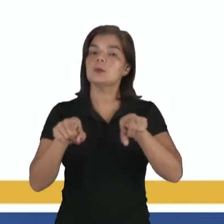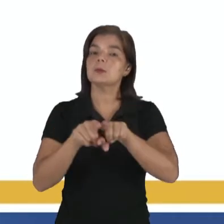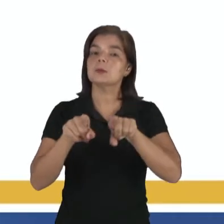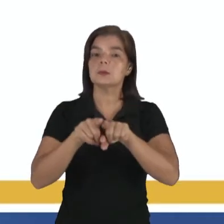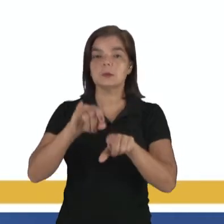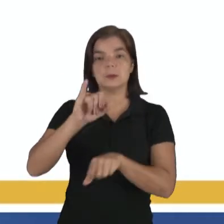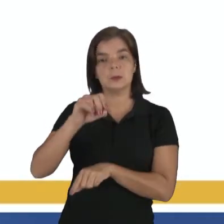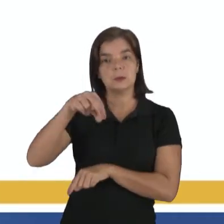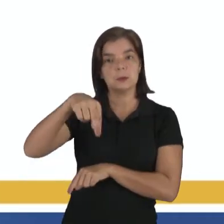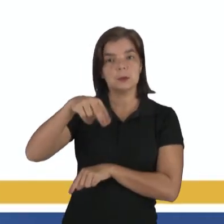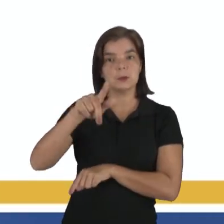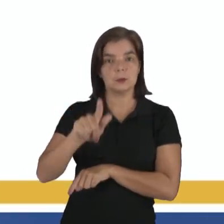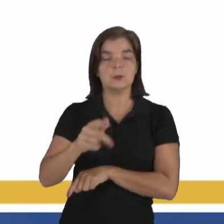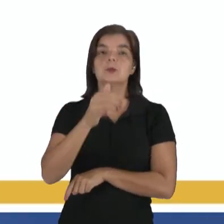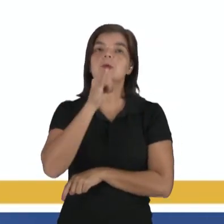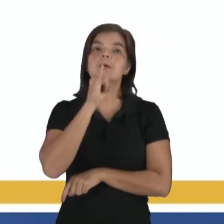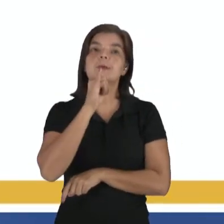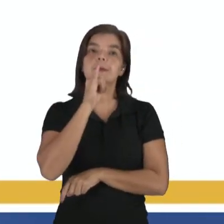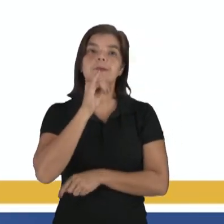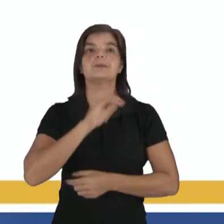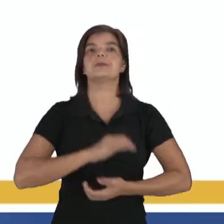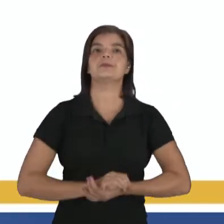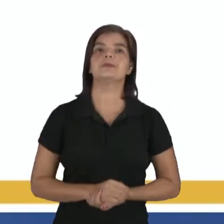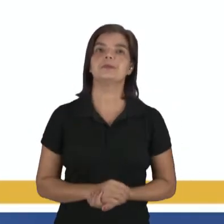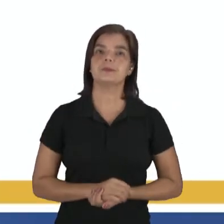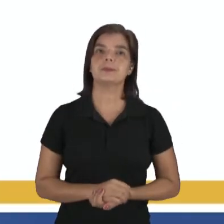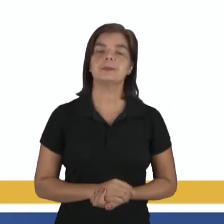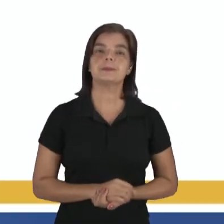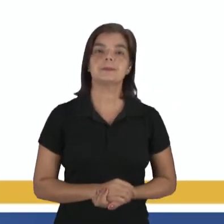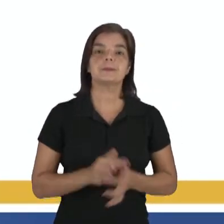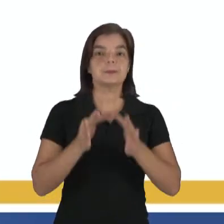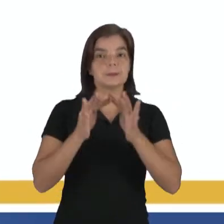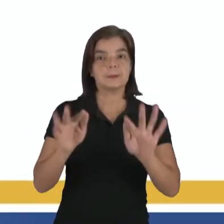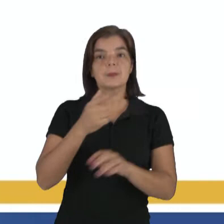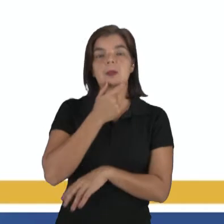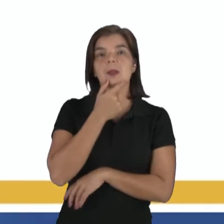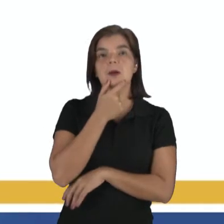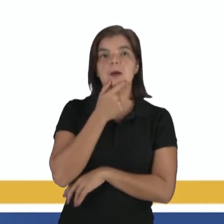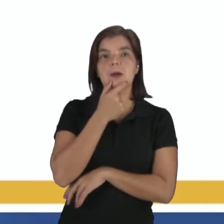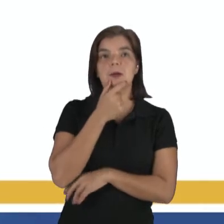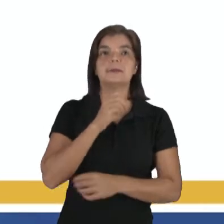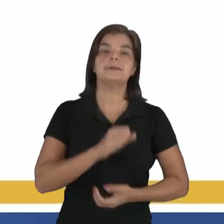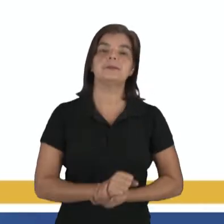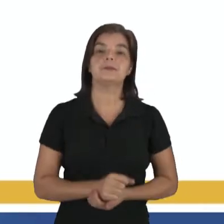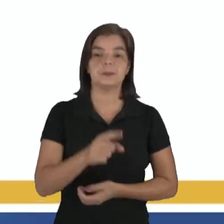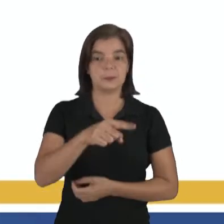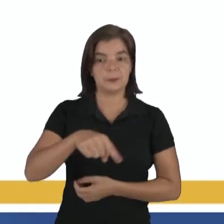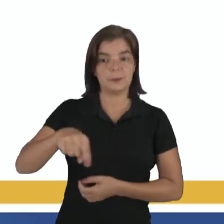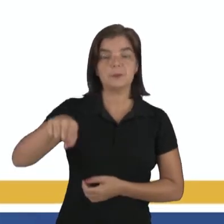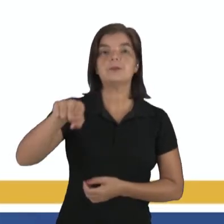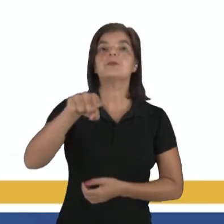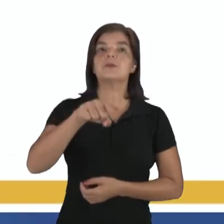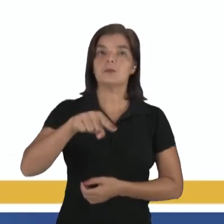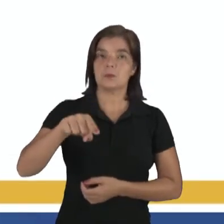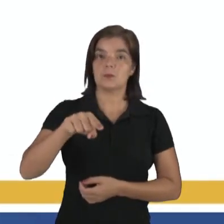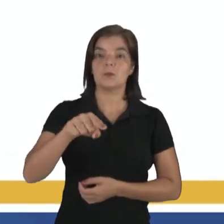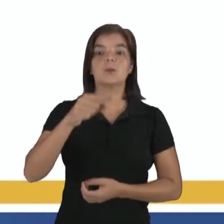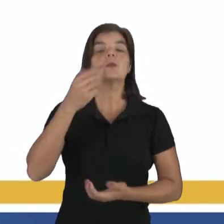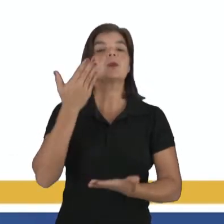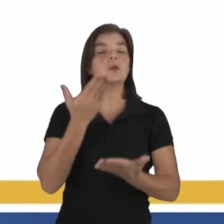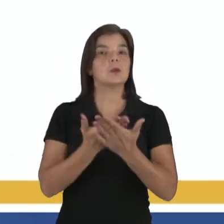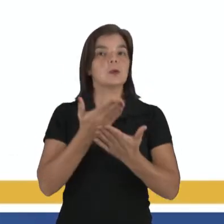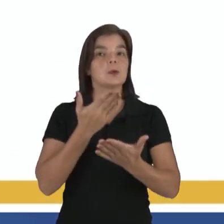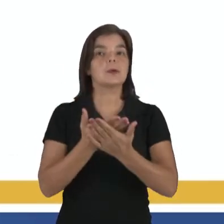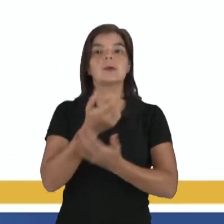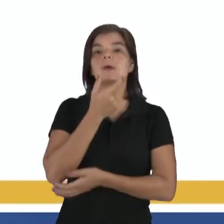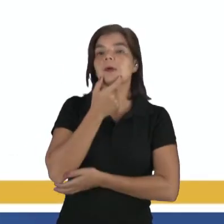vai ficar em ing. Exemplo. They are studying English. Eles